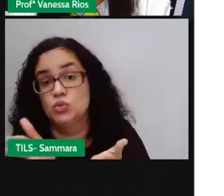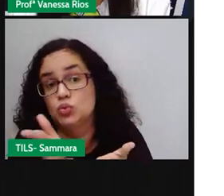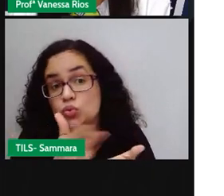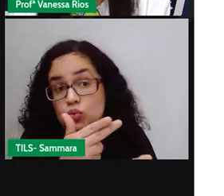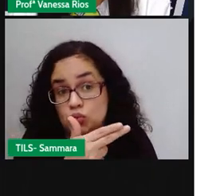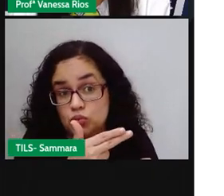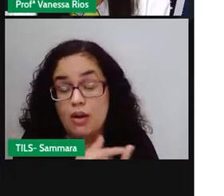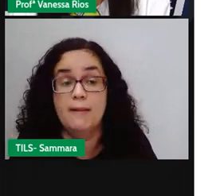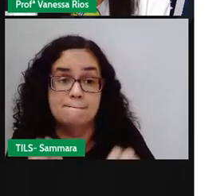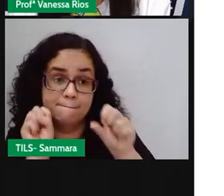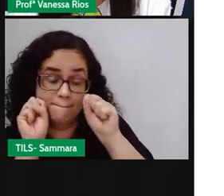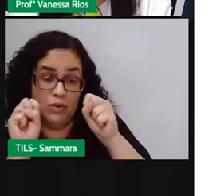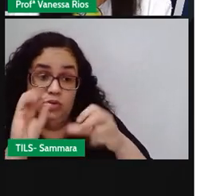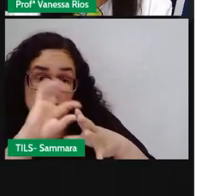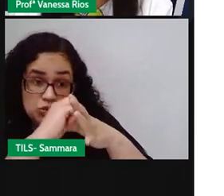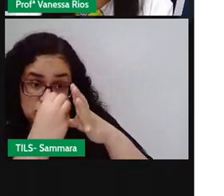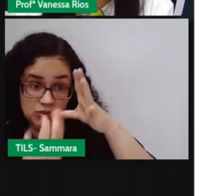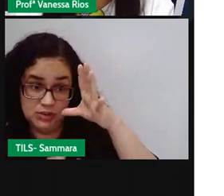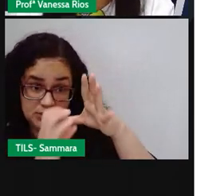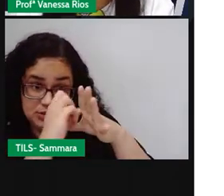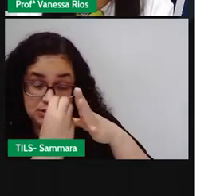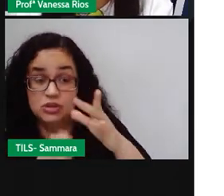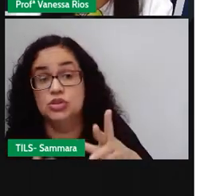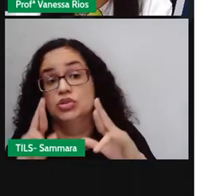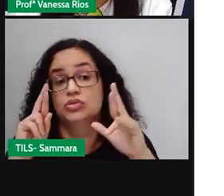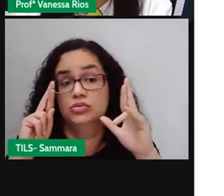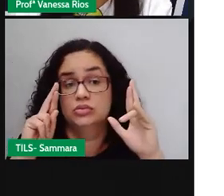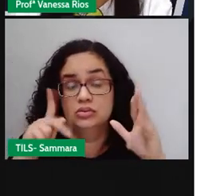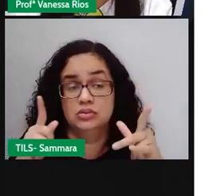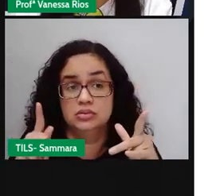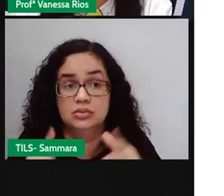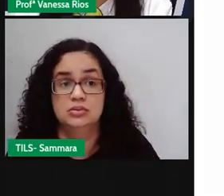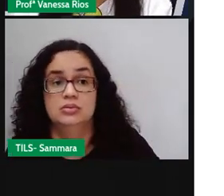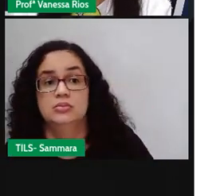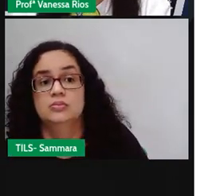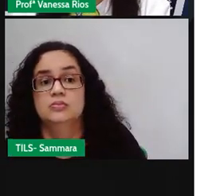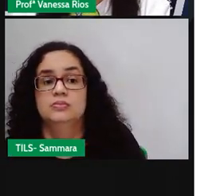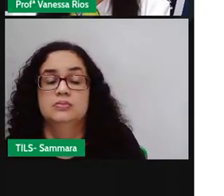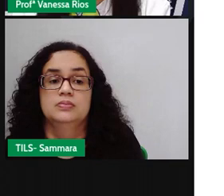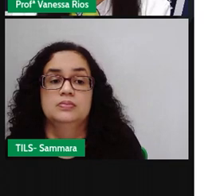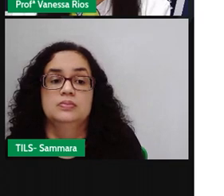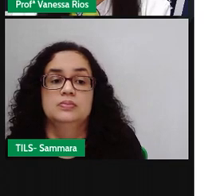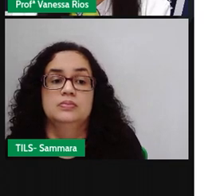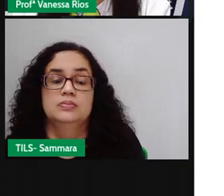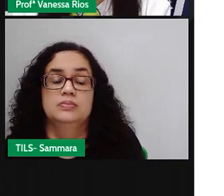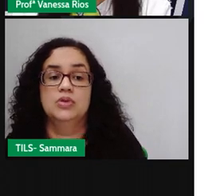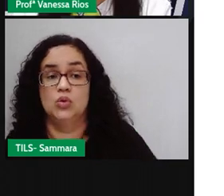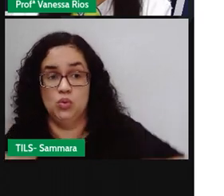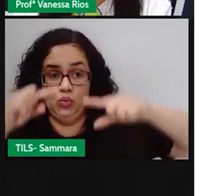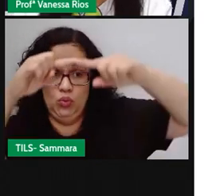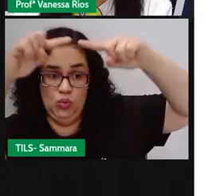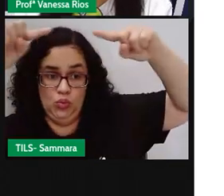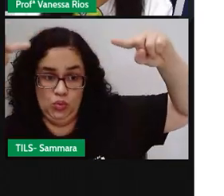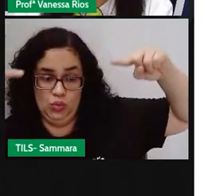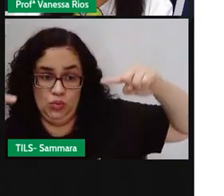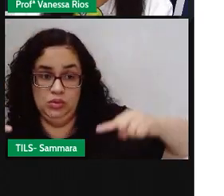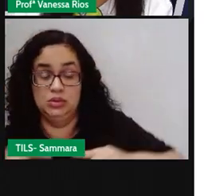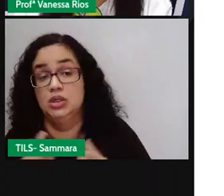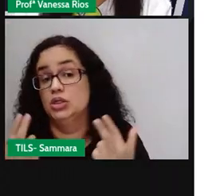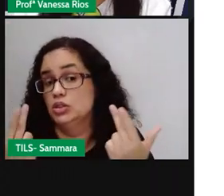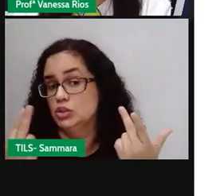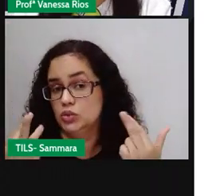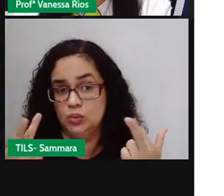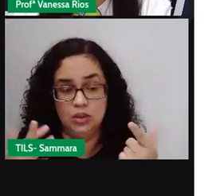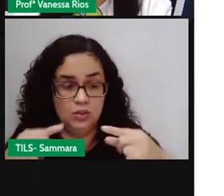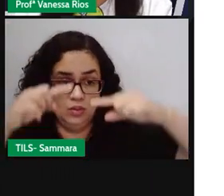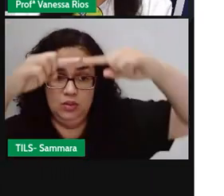geométricas, elas possuem características diferentes, né, em seu formato. o quadrado não é igual